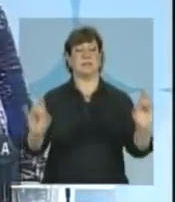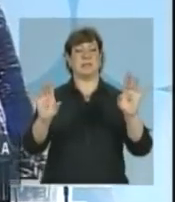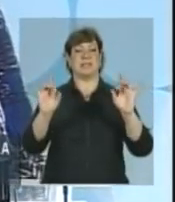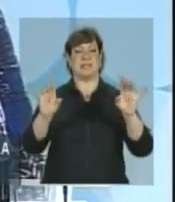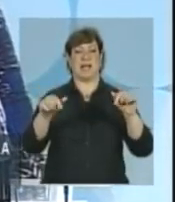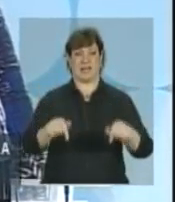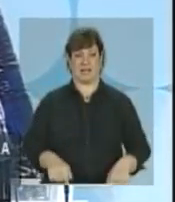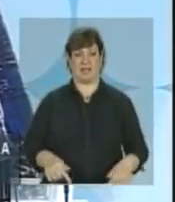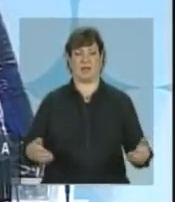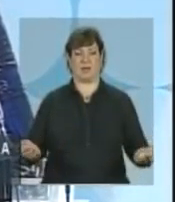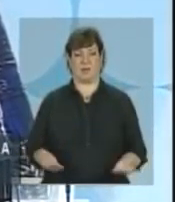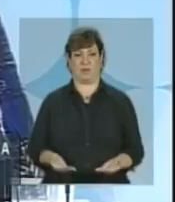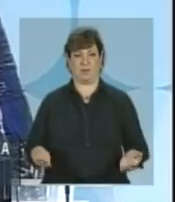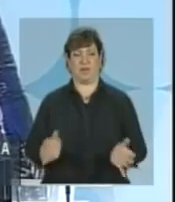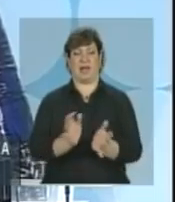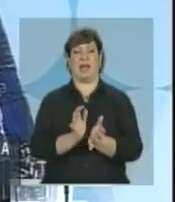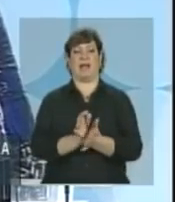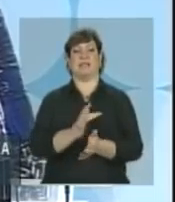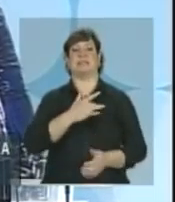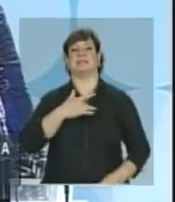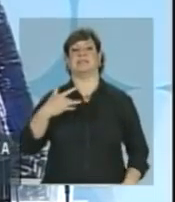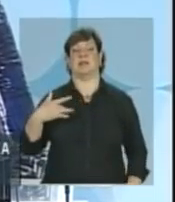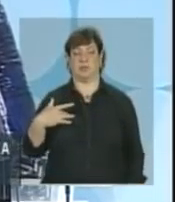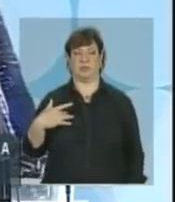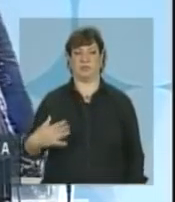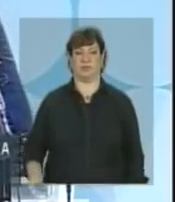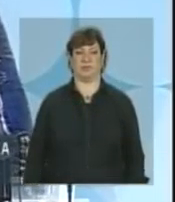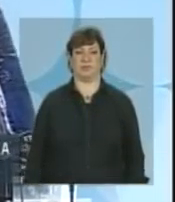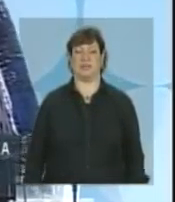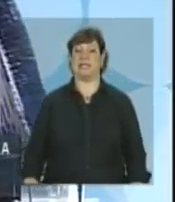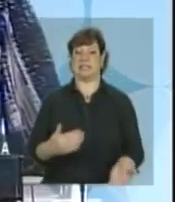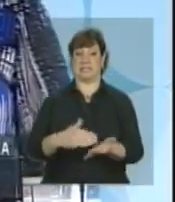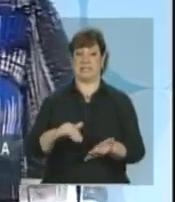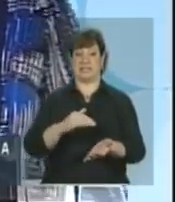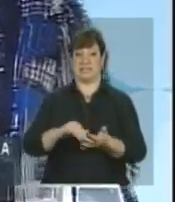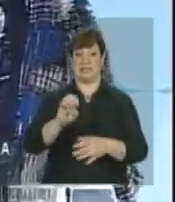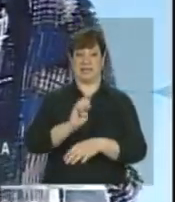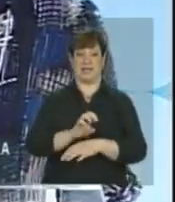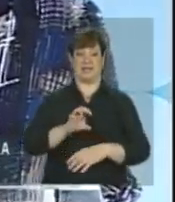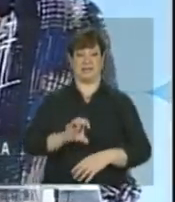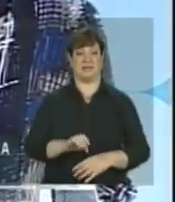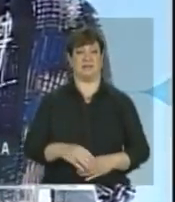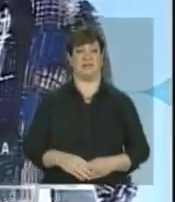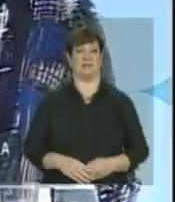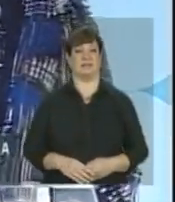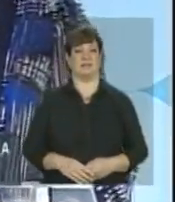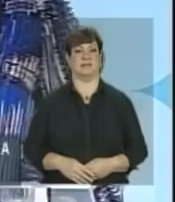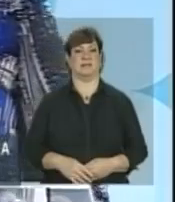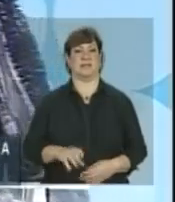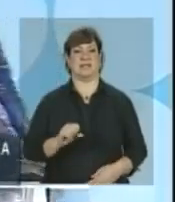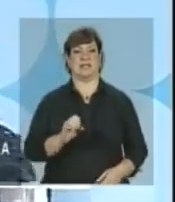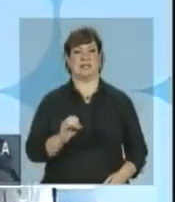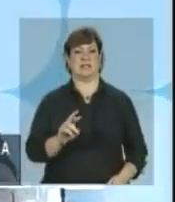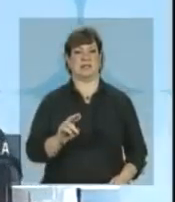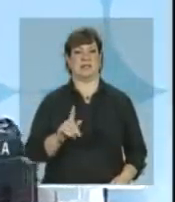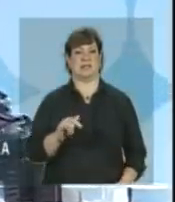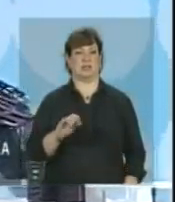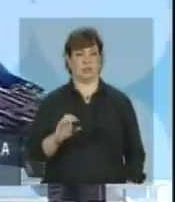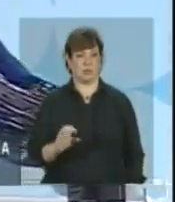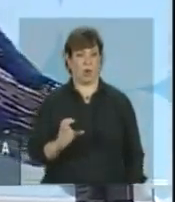especiais aqui no estado, na área de saúde. O secretário estadual, Sérgio